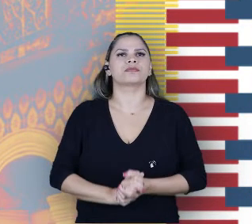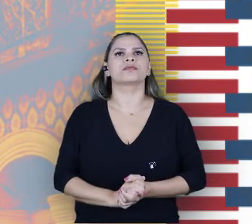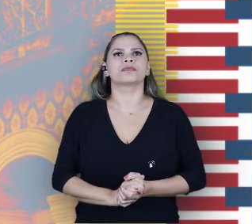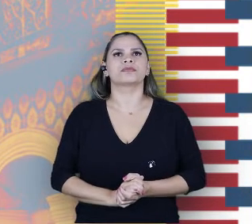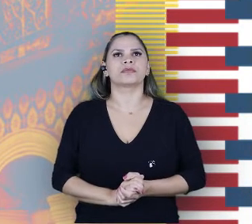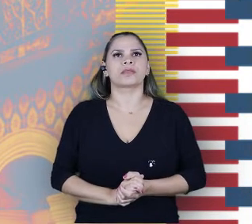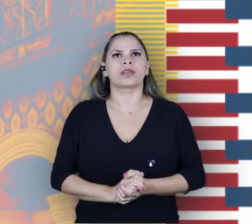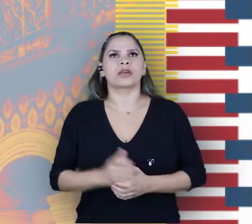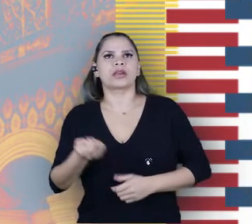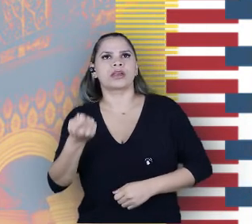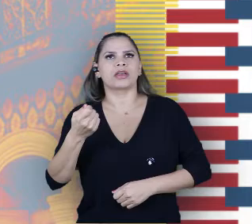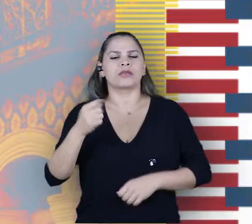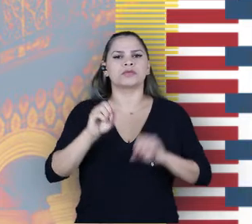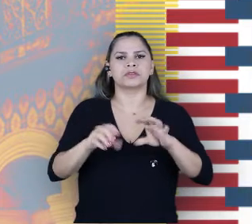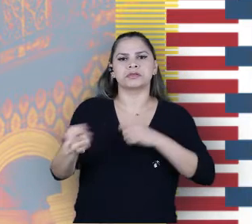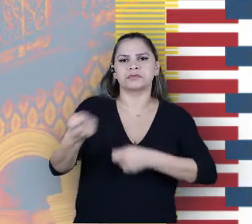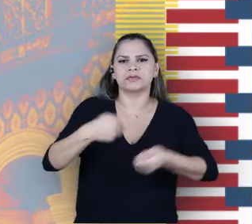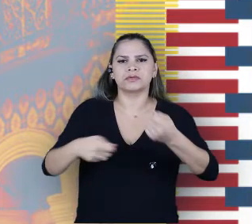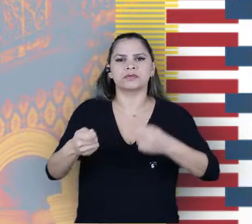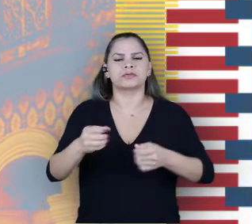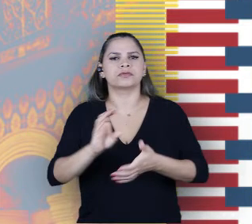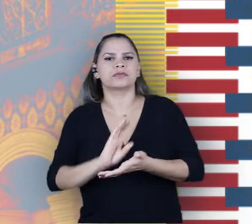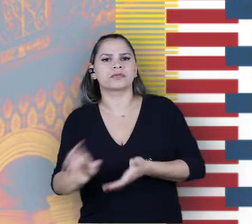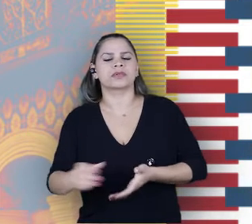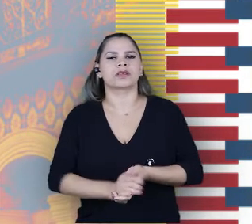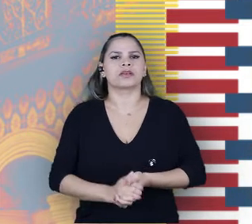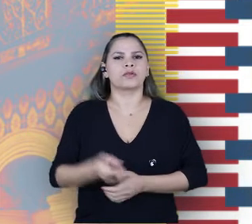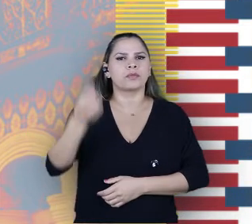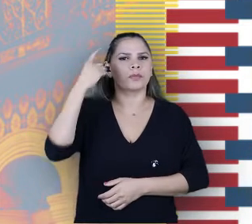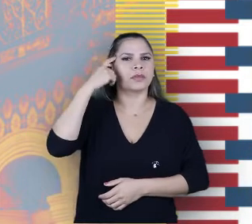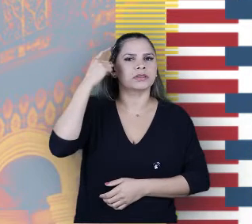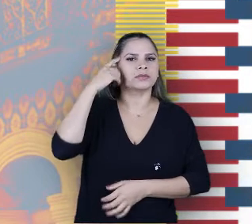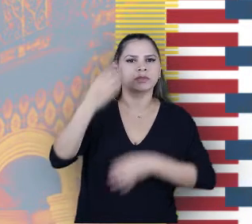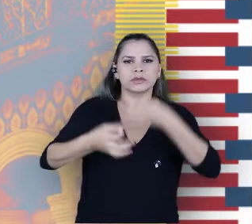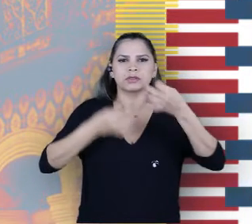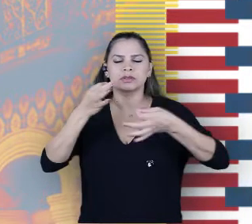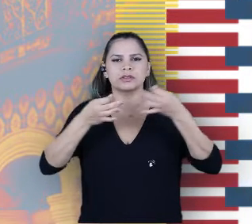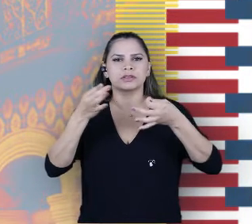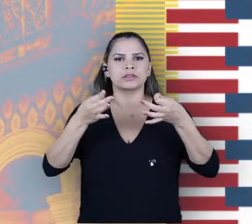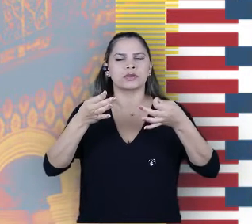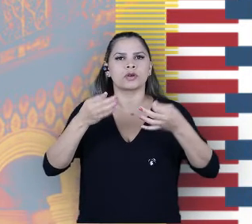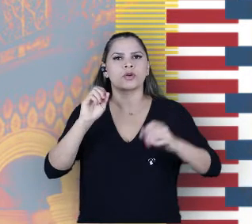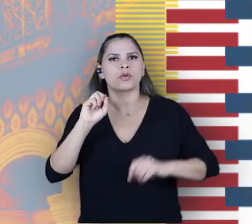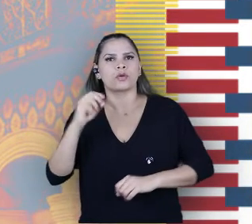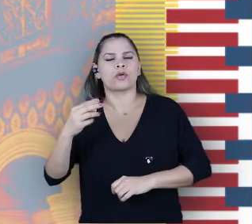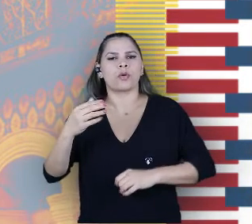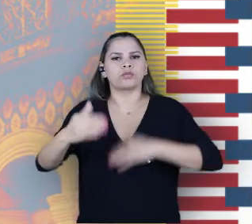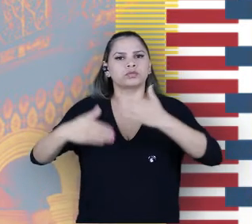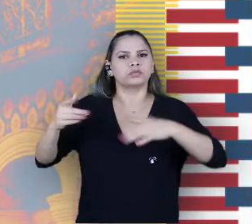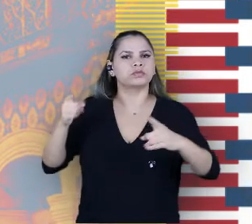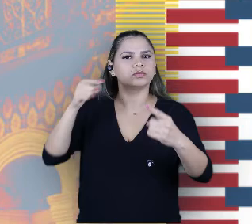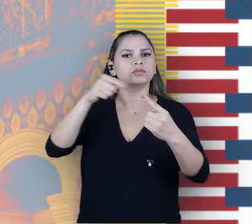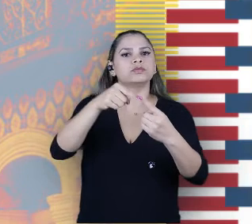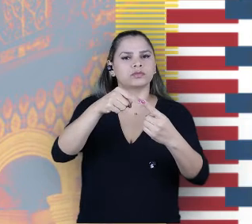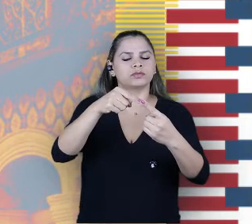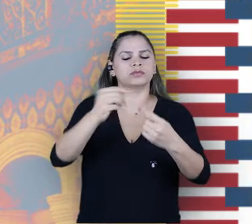protagonista, sobre a vida do estudante nos diferentes âmbitos, né? Então, desde uma educação financeira, desde o pensamento